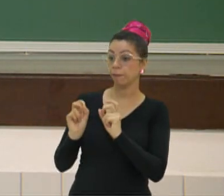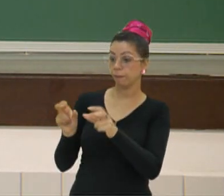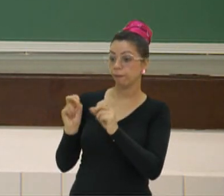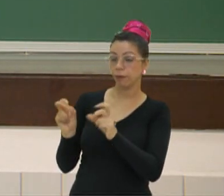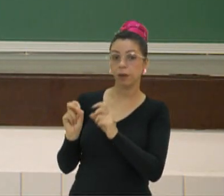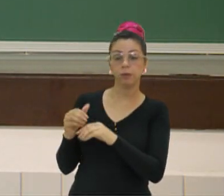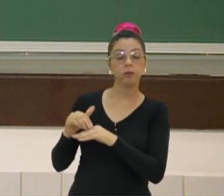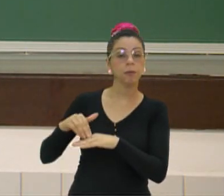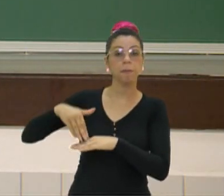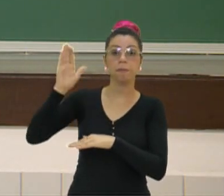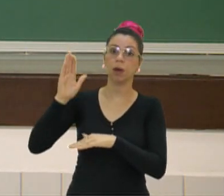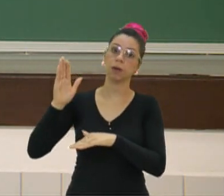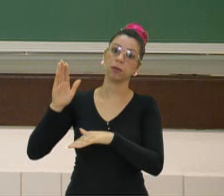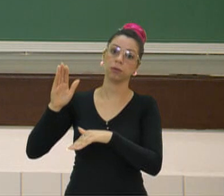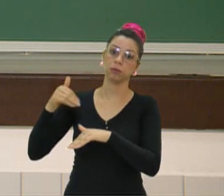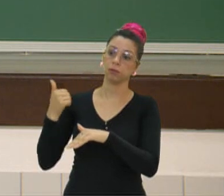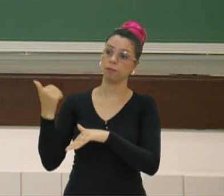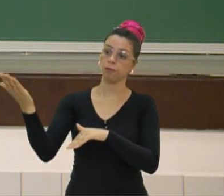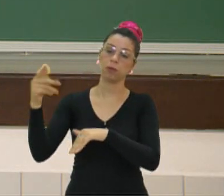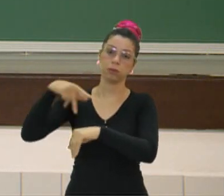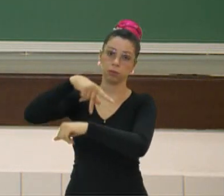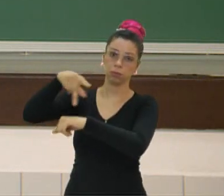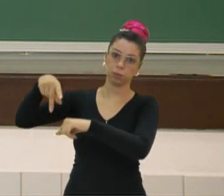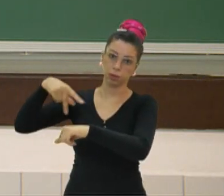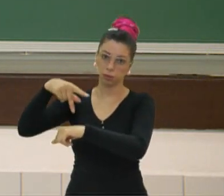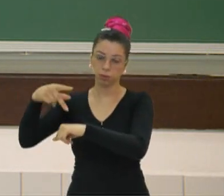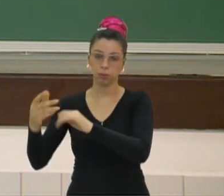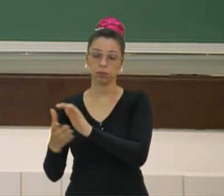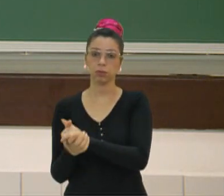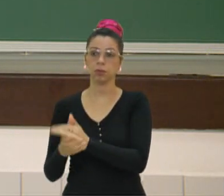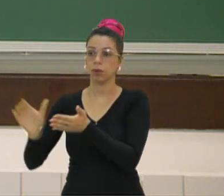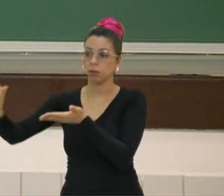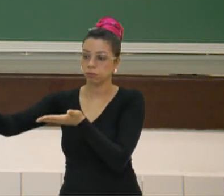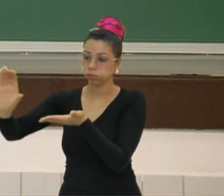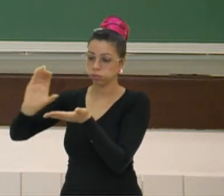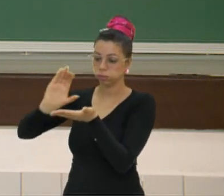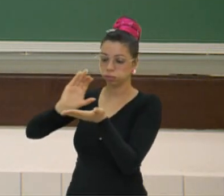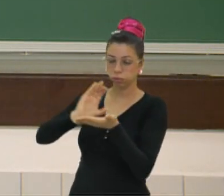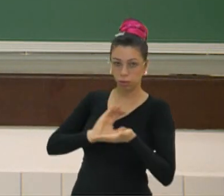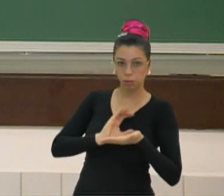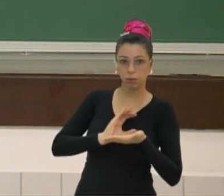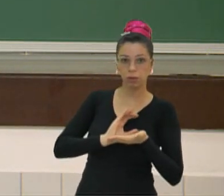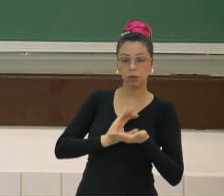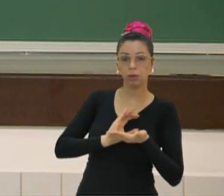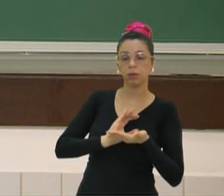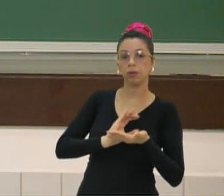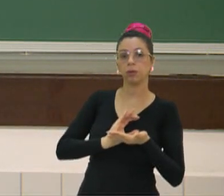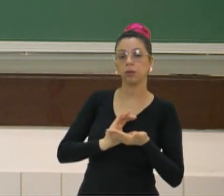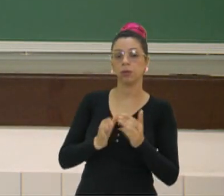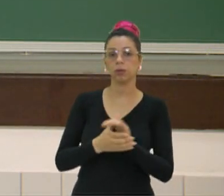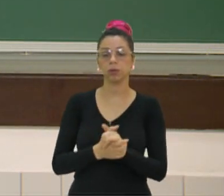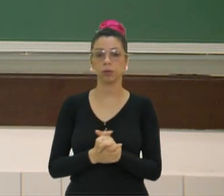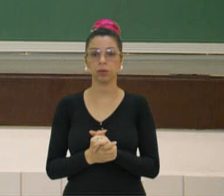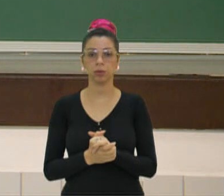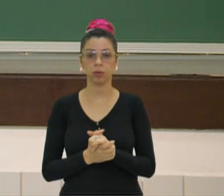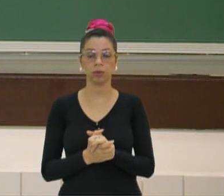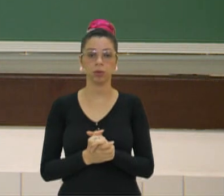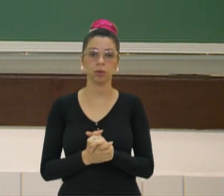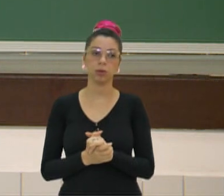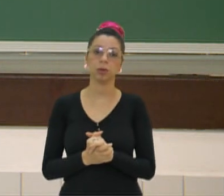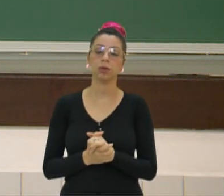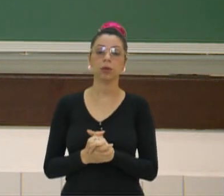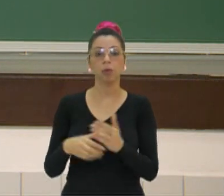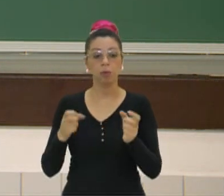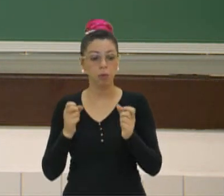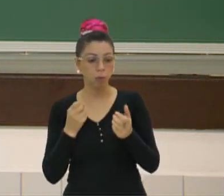né? Exportando, entra dinheirinho. Você está vendendo, entra dinheiro. As importações são menores, então você